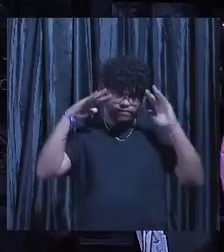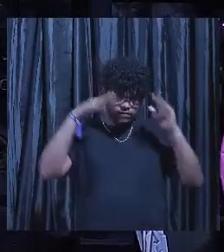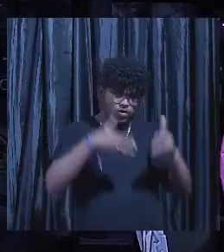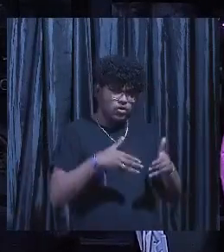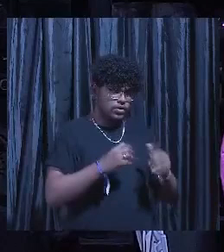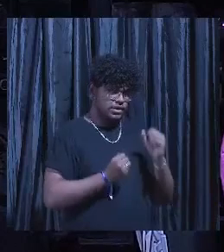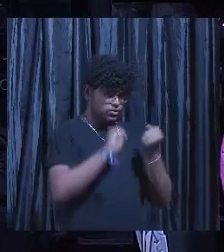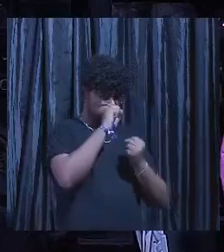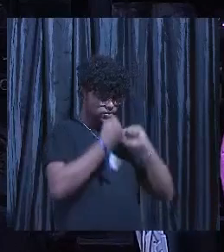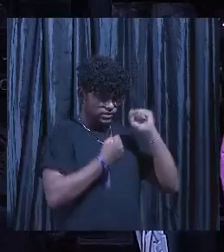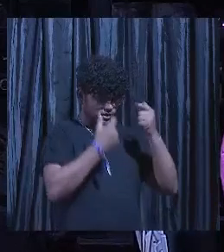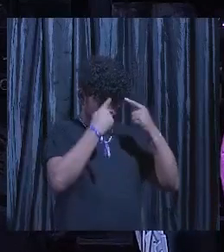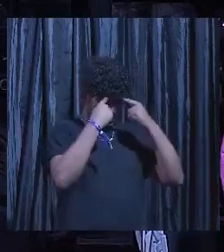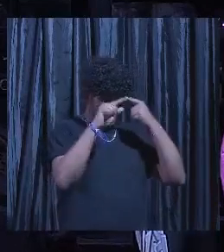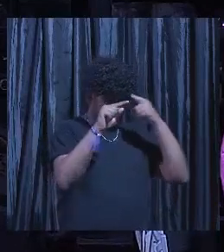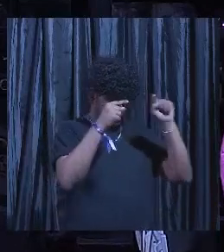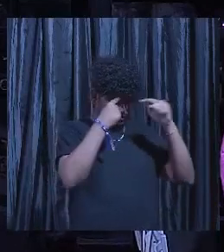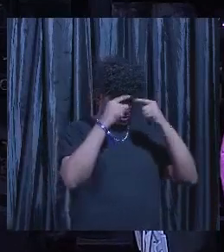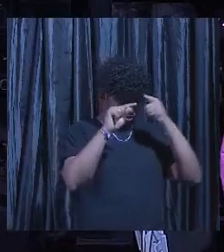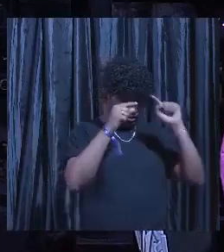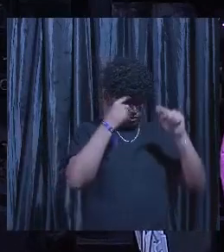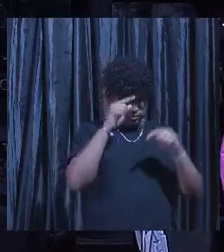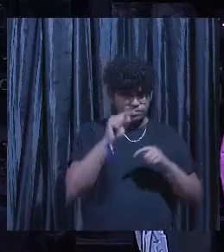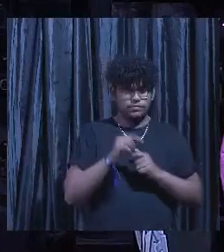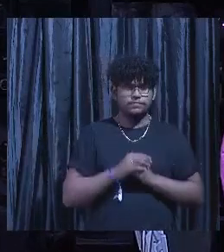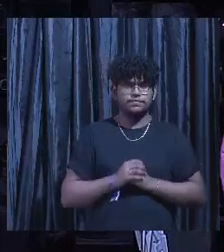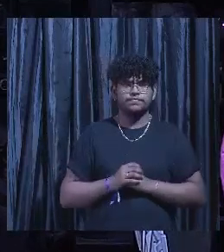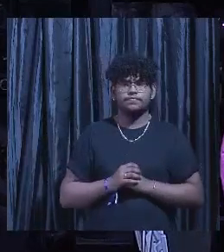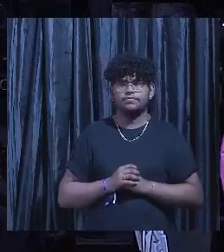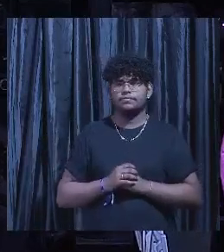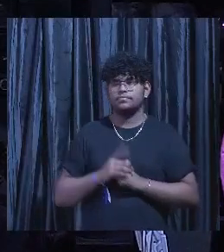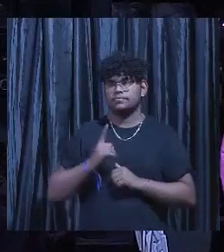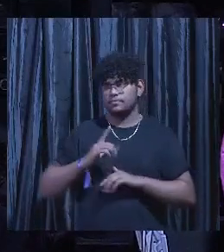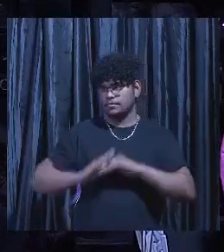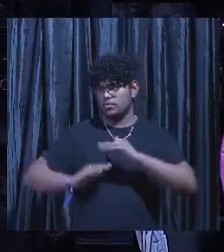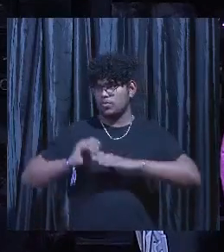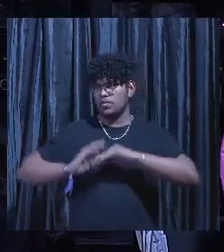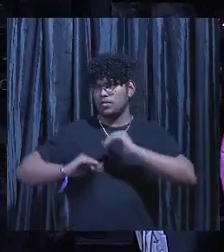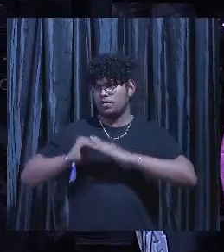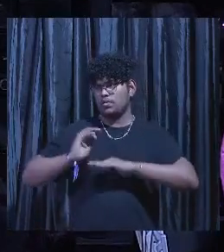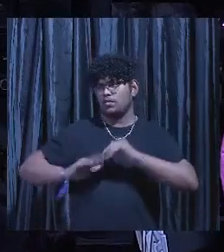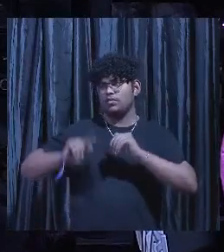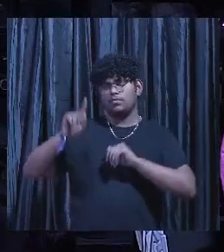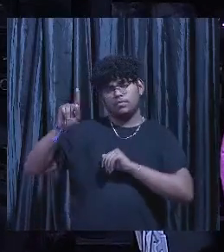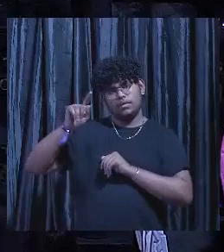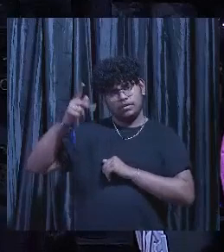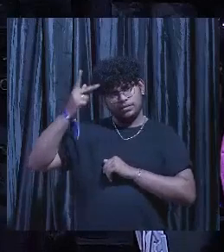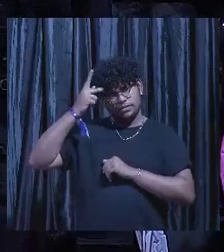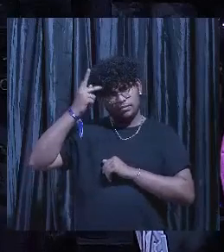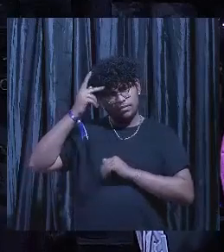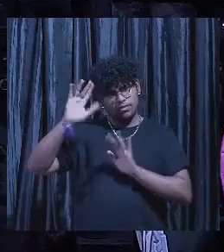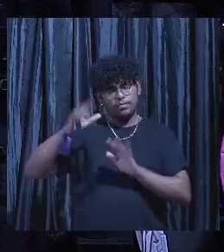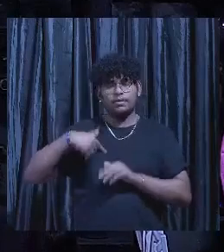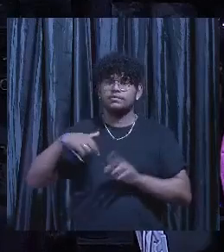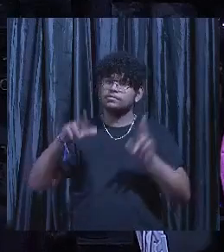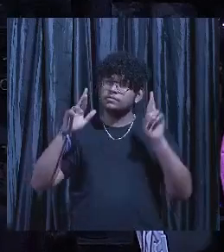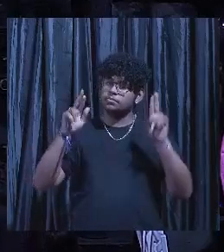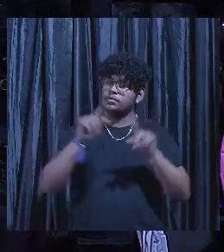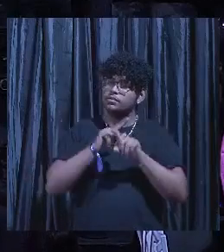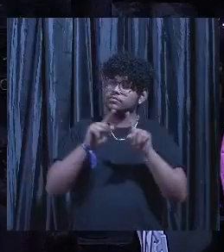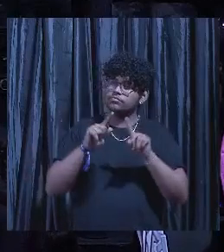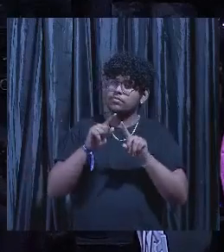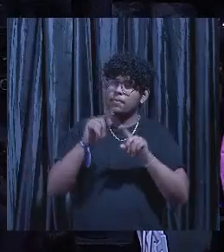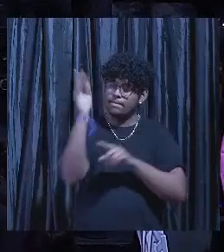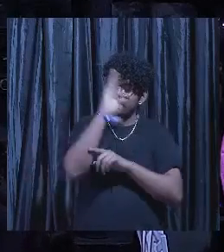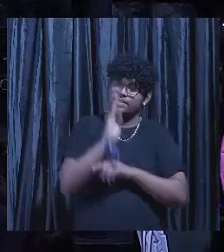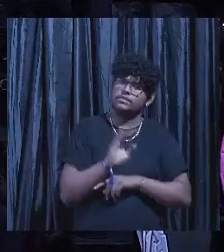em construção lá em São Paulo, mas um projeto que pretende trabalhar com o Brasil como um todo e juntar toda a indústria criativa